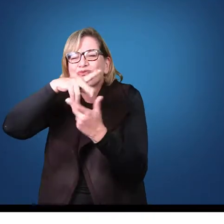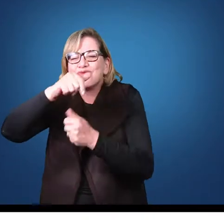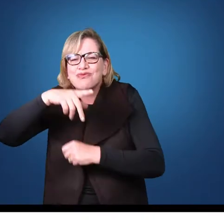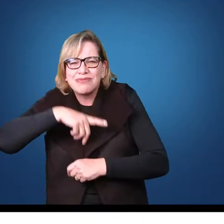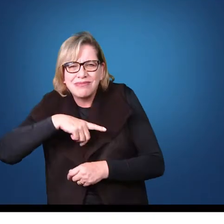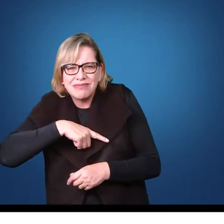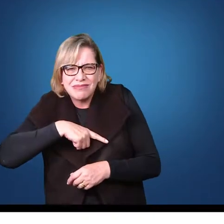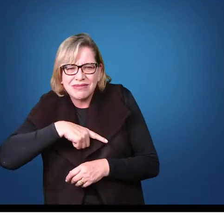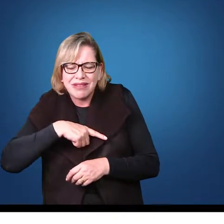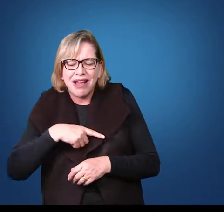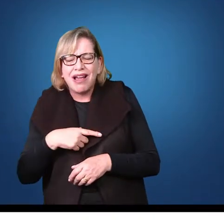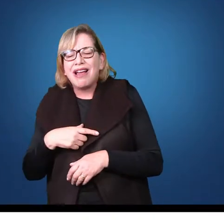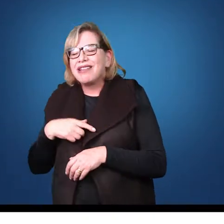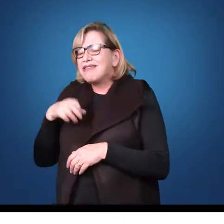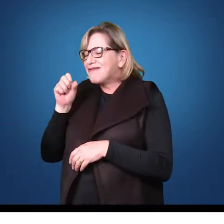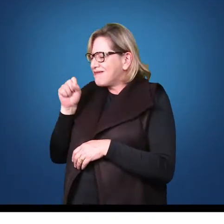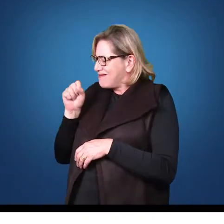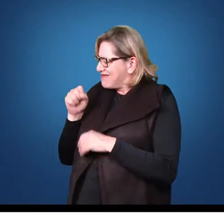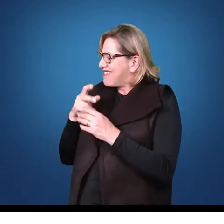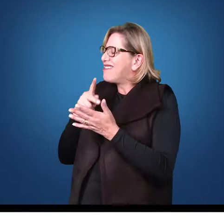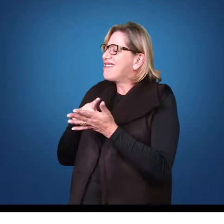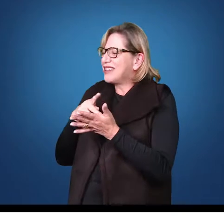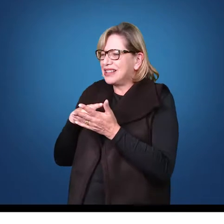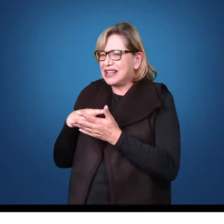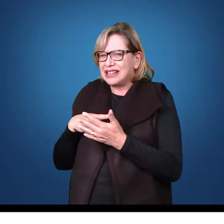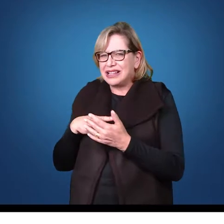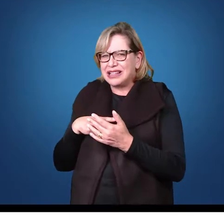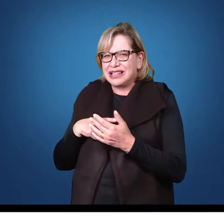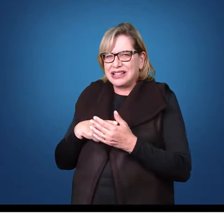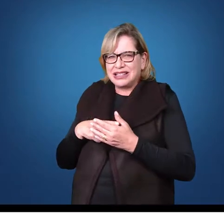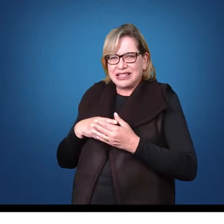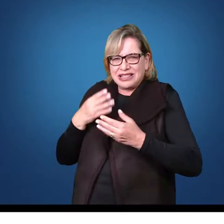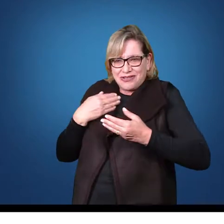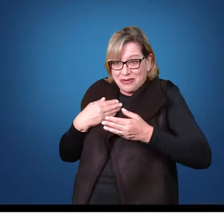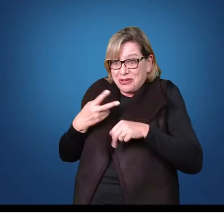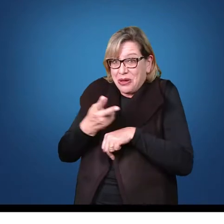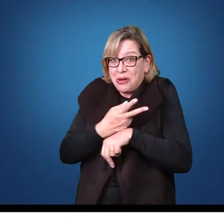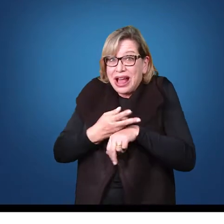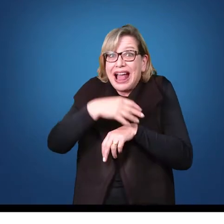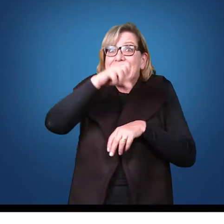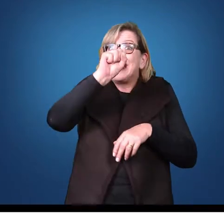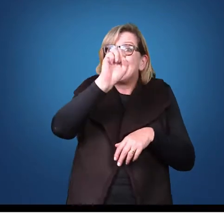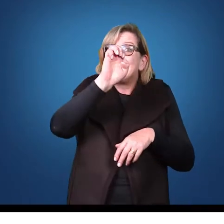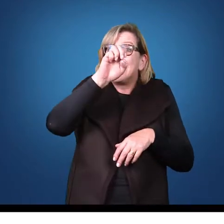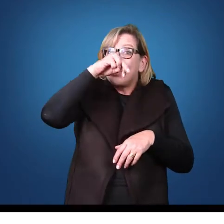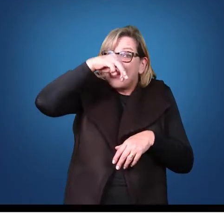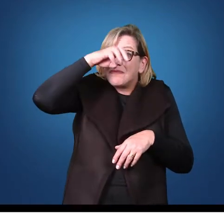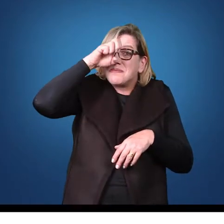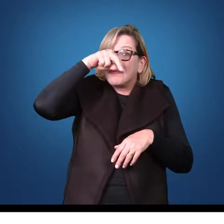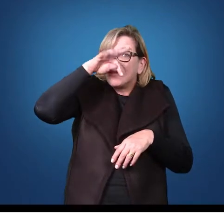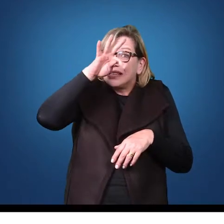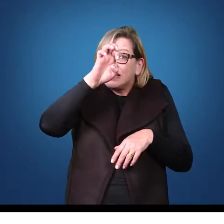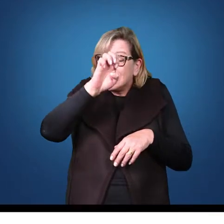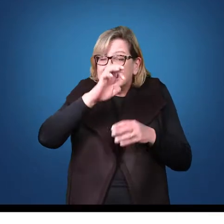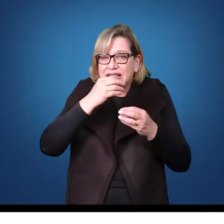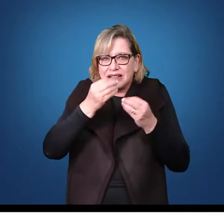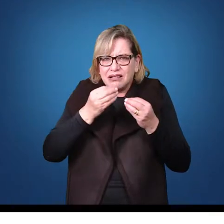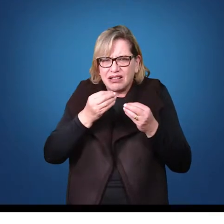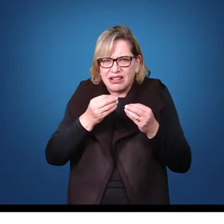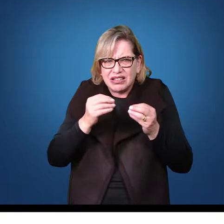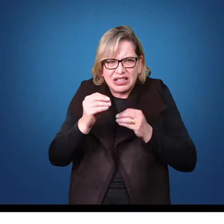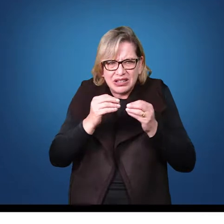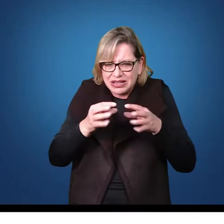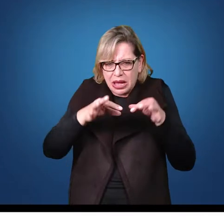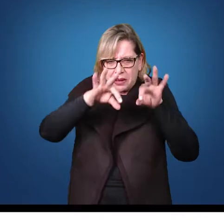terra. Sim, vovô. Então, vamos atrás da semente, porque não dá